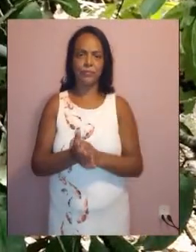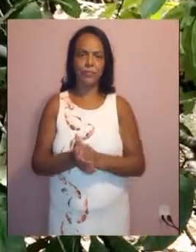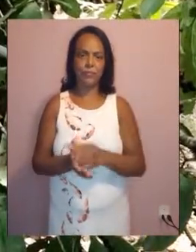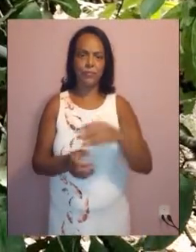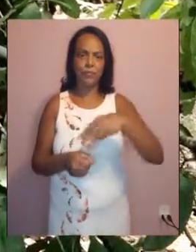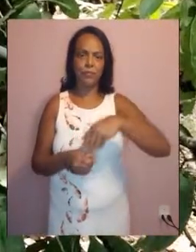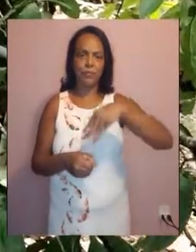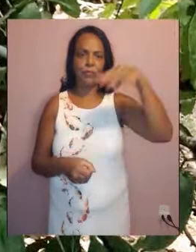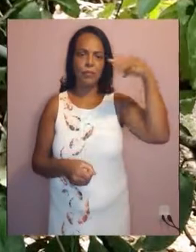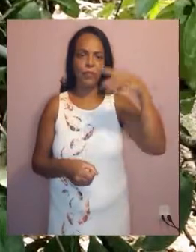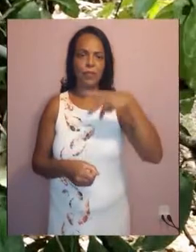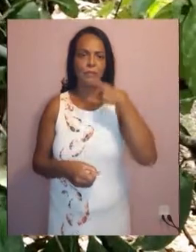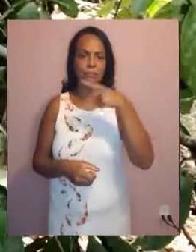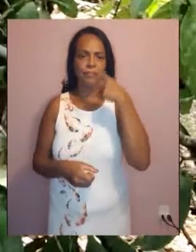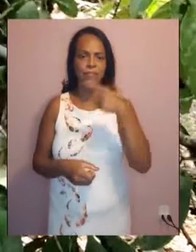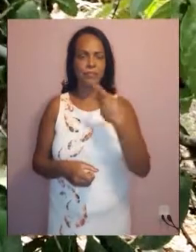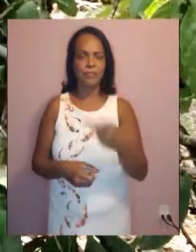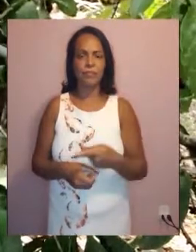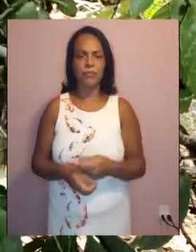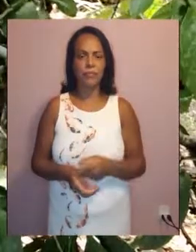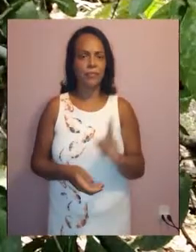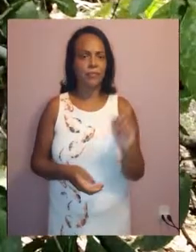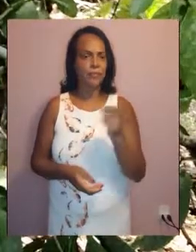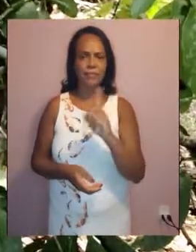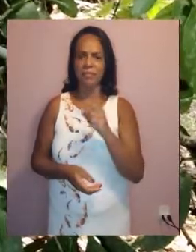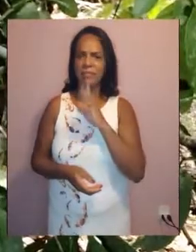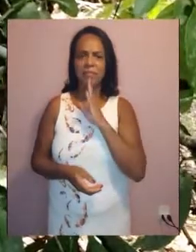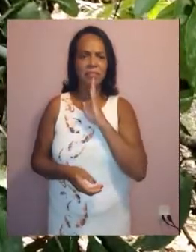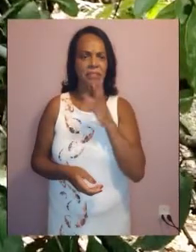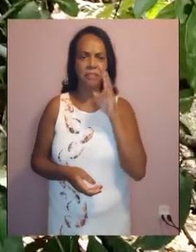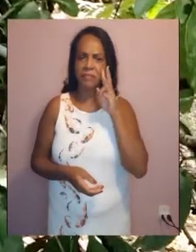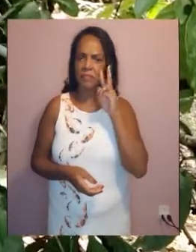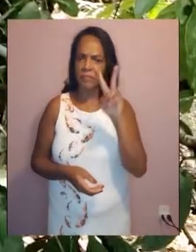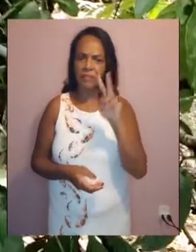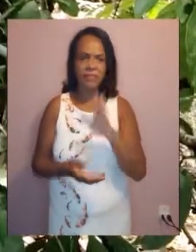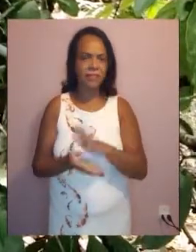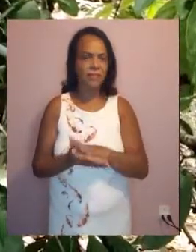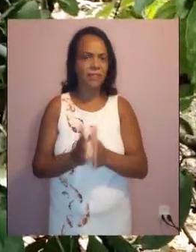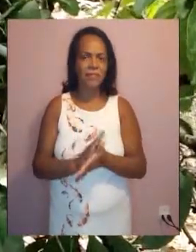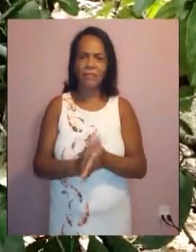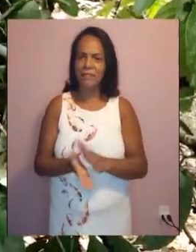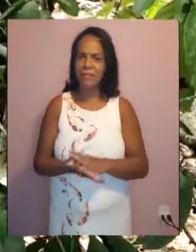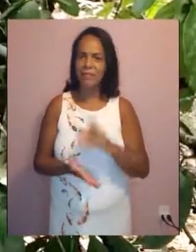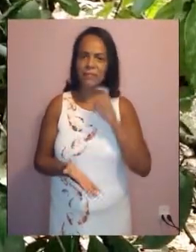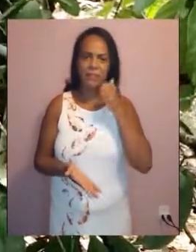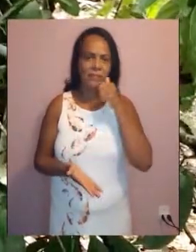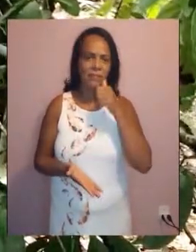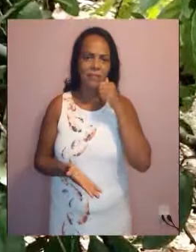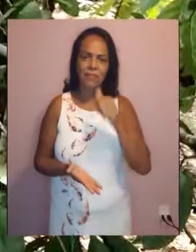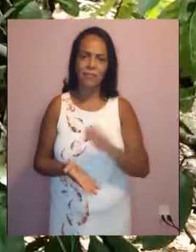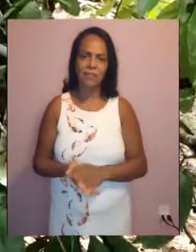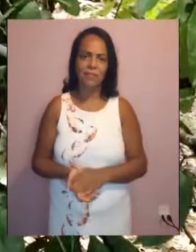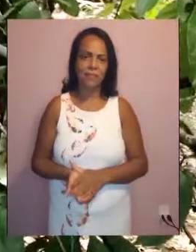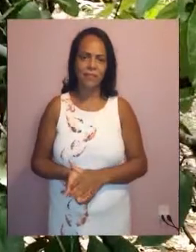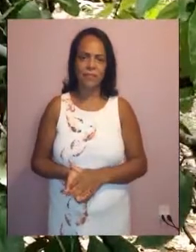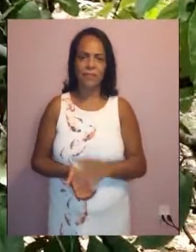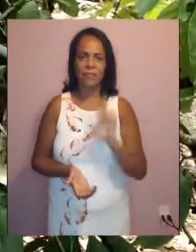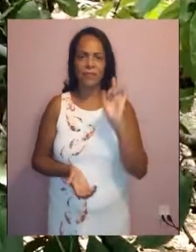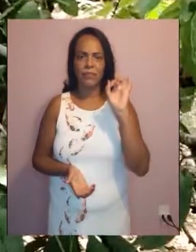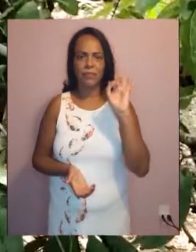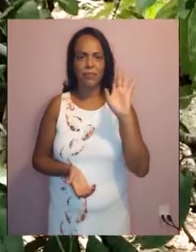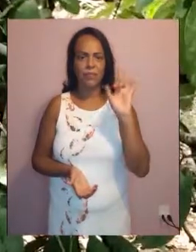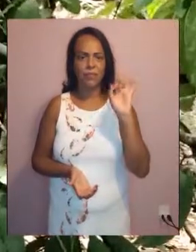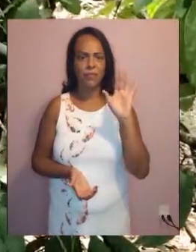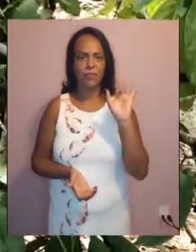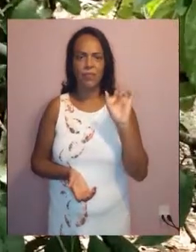mulher nenhuma entrou no navio junto não. Não vi, só vi homens. E realmente só vinham